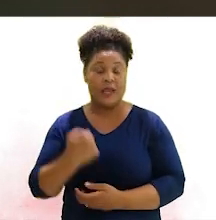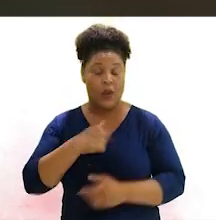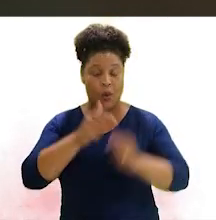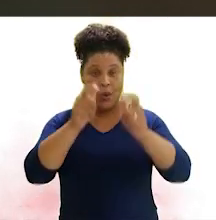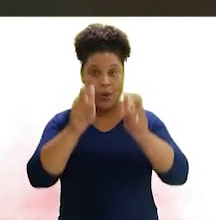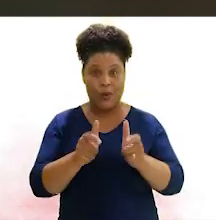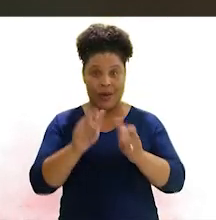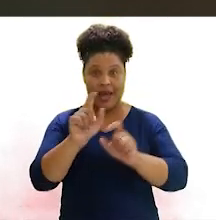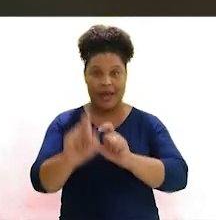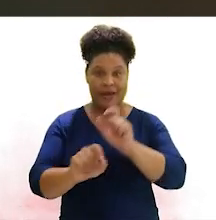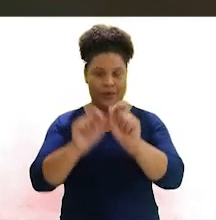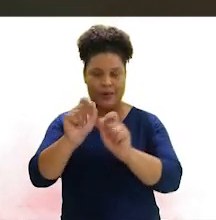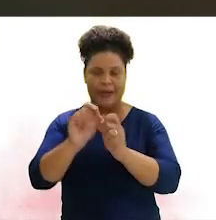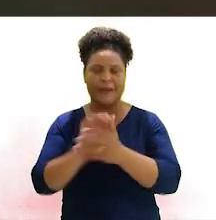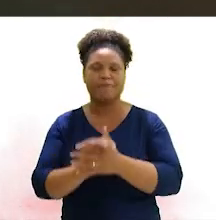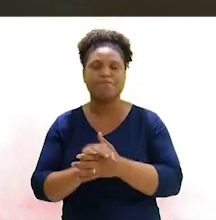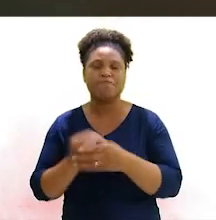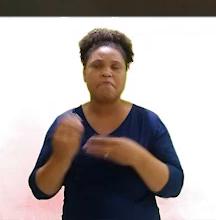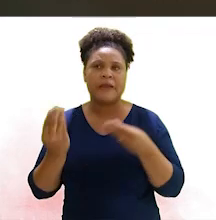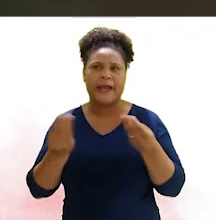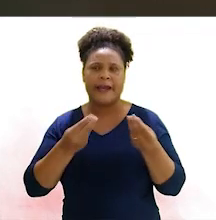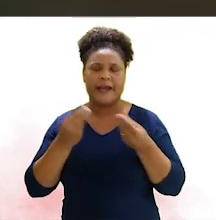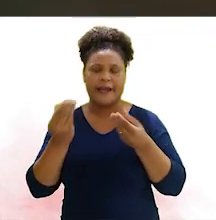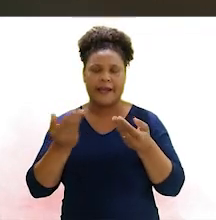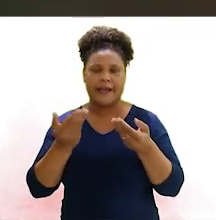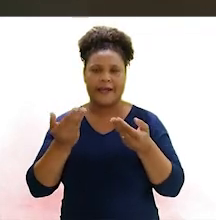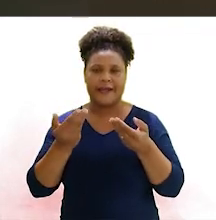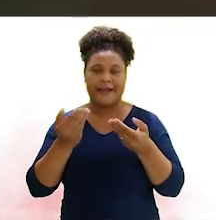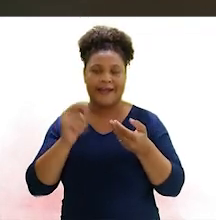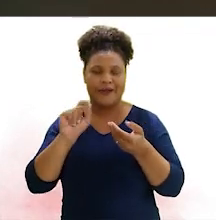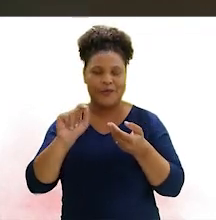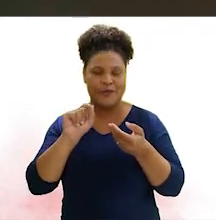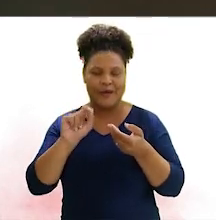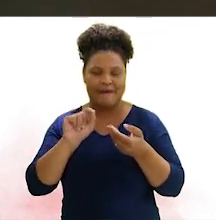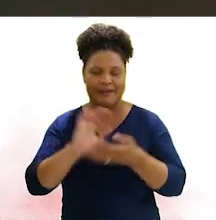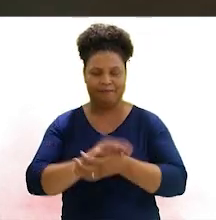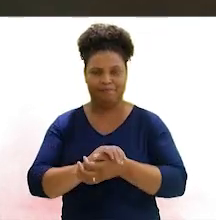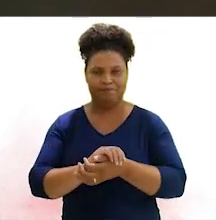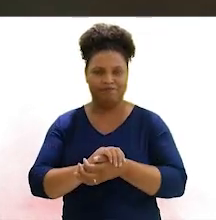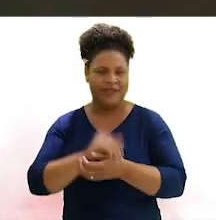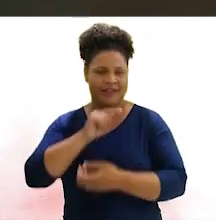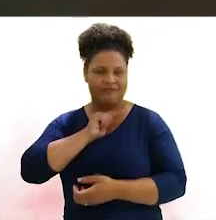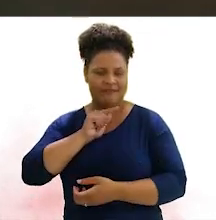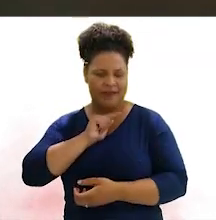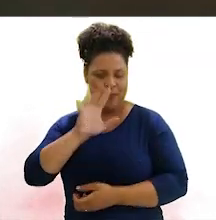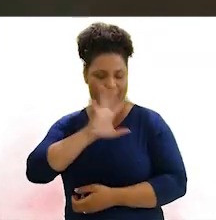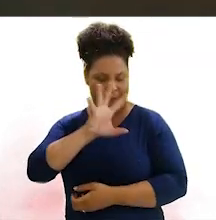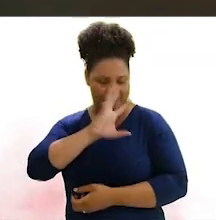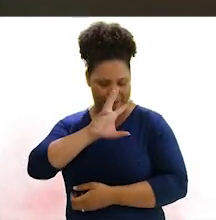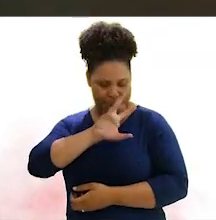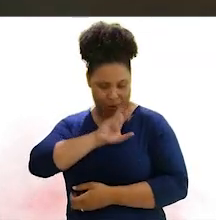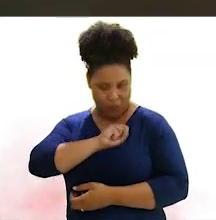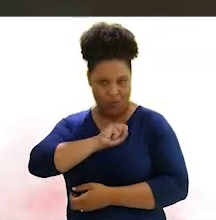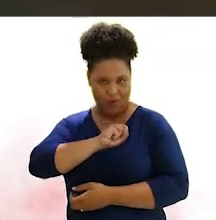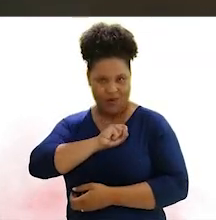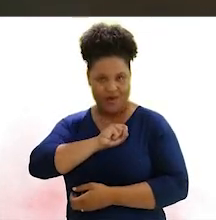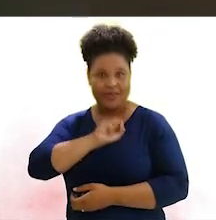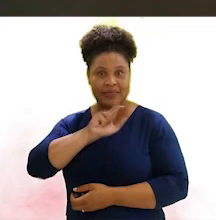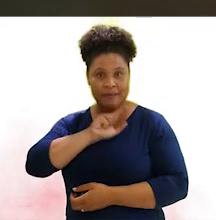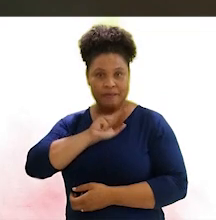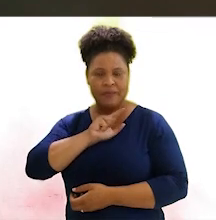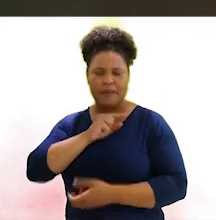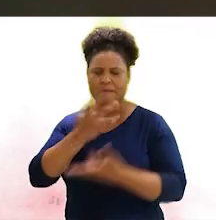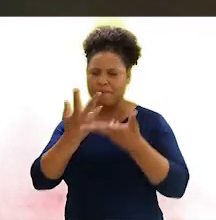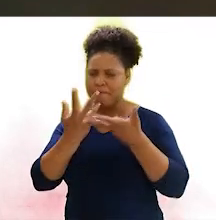de ao mesmo tempo em que eu tenho muito amor eu tenho muitas coisas